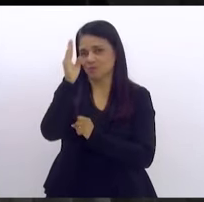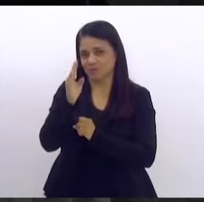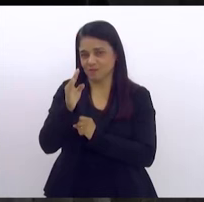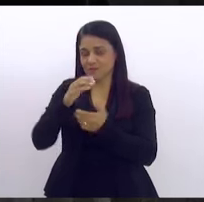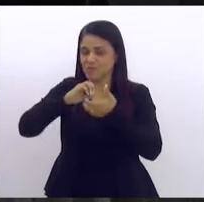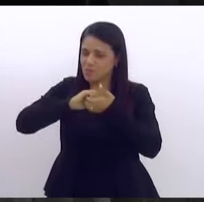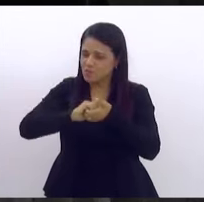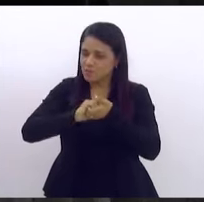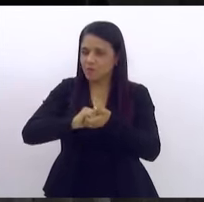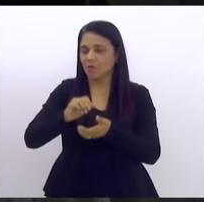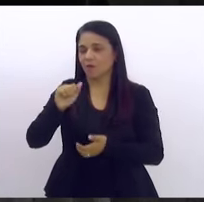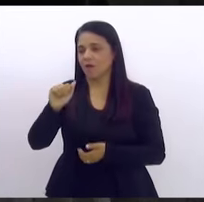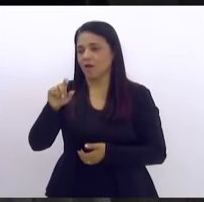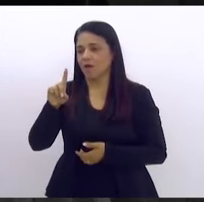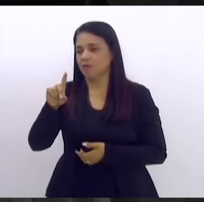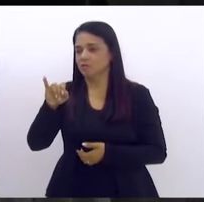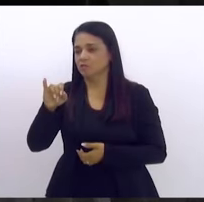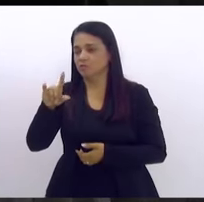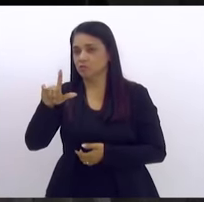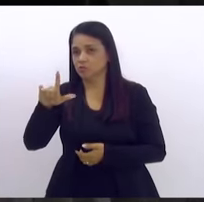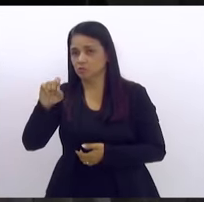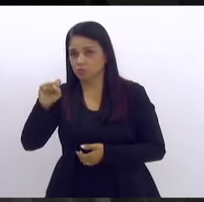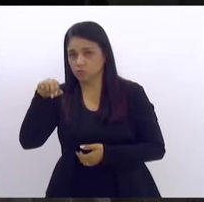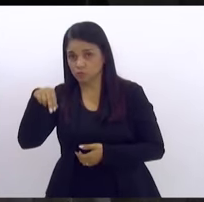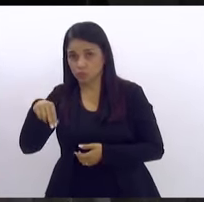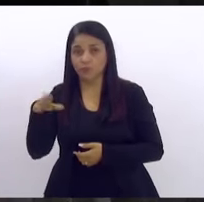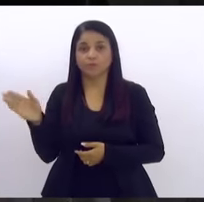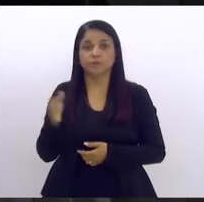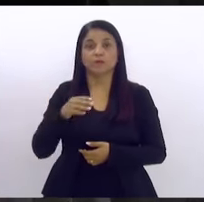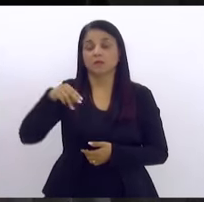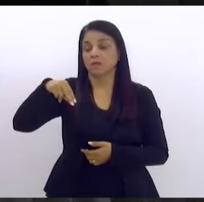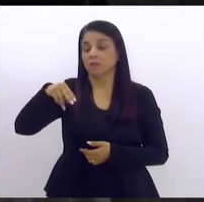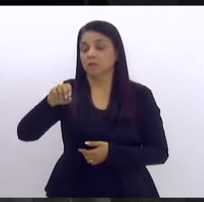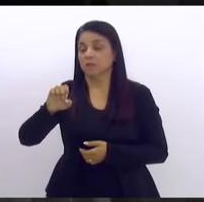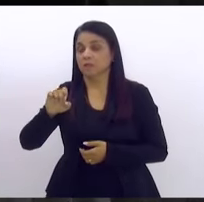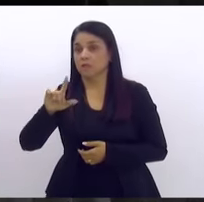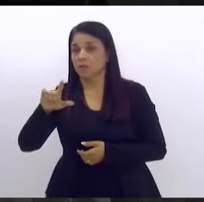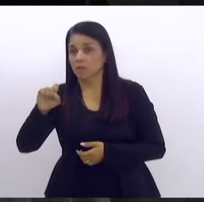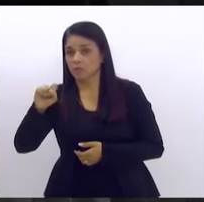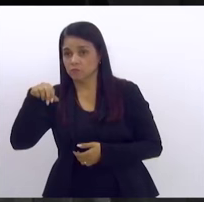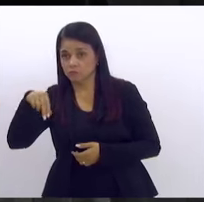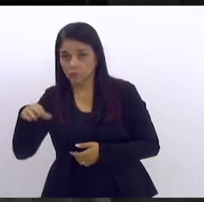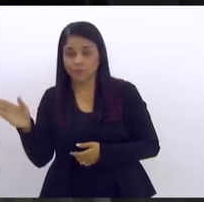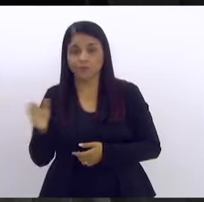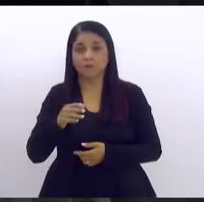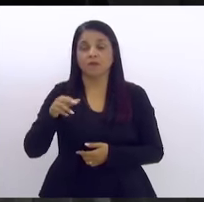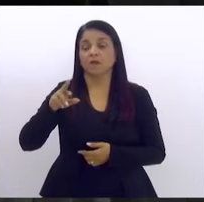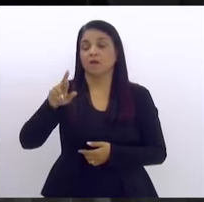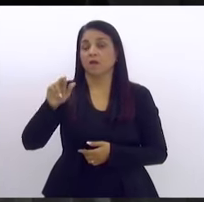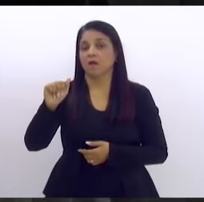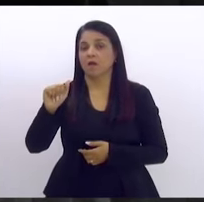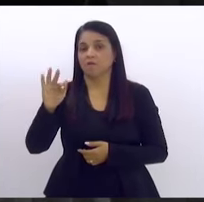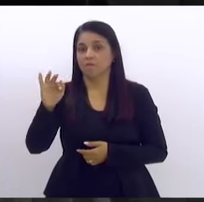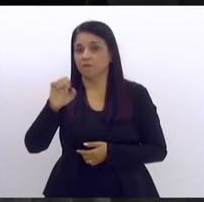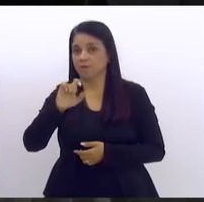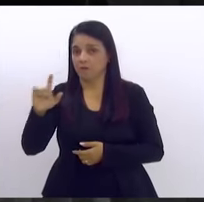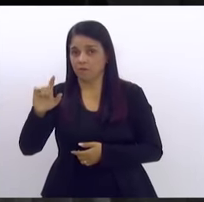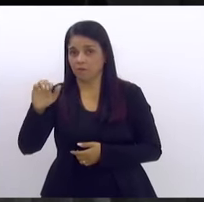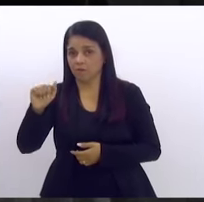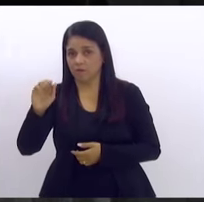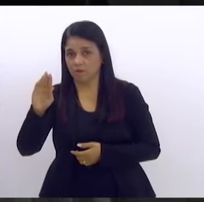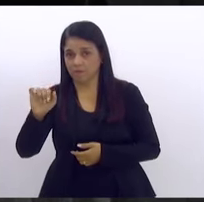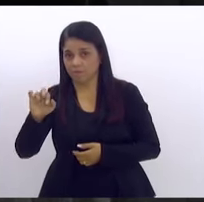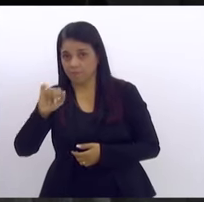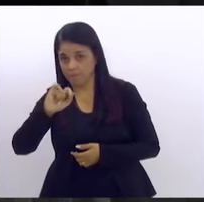Adilson, cumprimentar o Nelson e, cumprimentando o Adilson, cumprimentar a toda a sua equipe na pessoa do Rafael Abreu, subsecretário. Então, nós